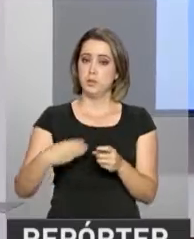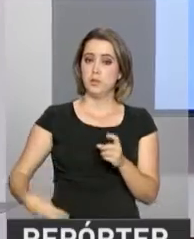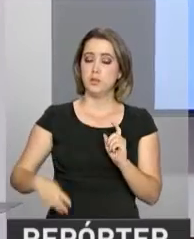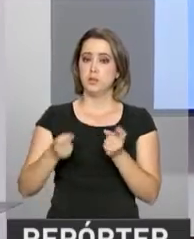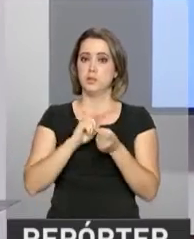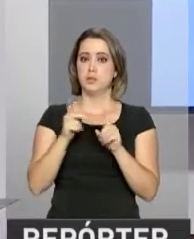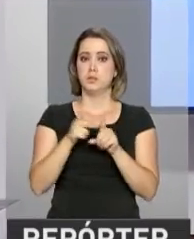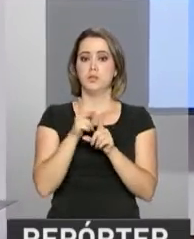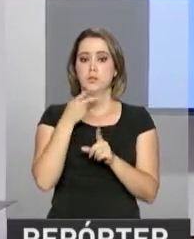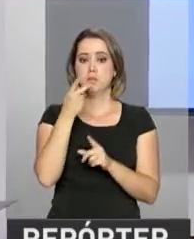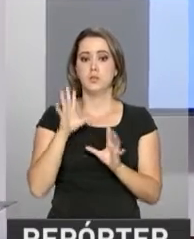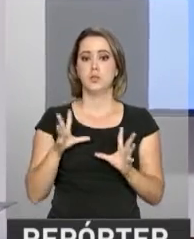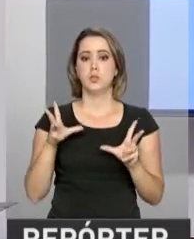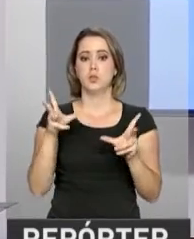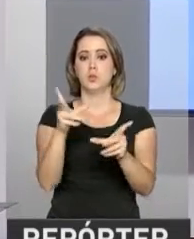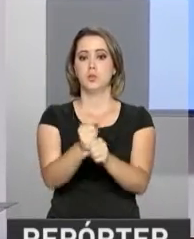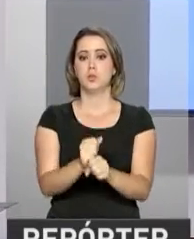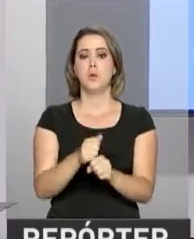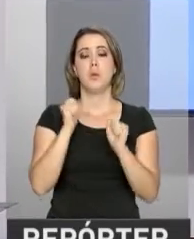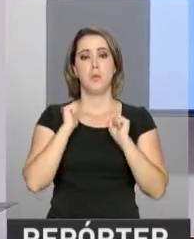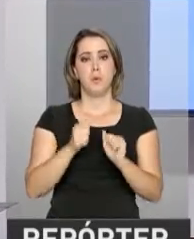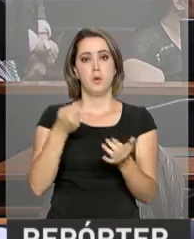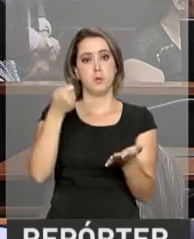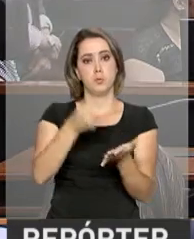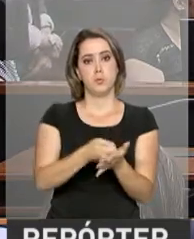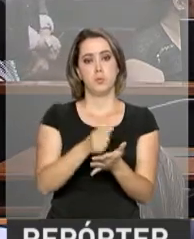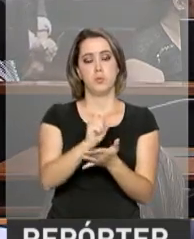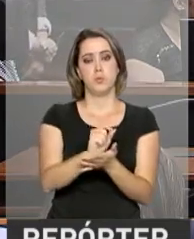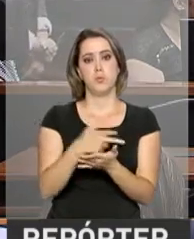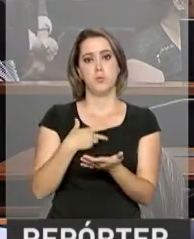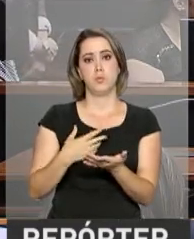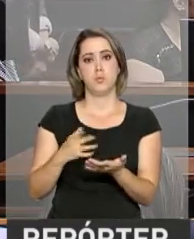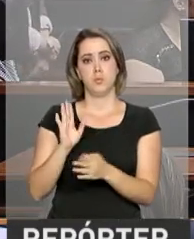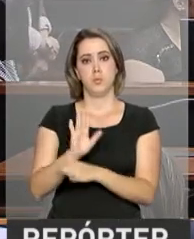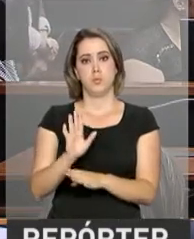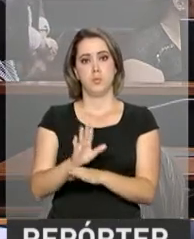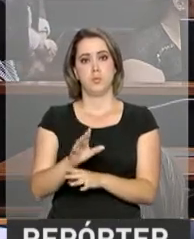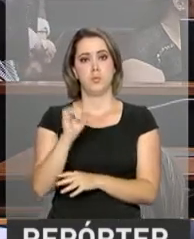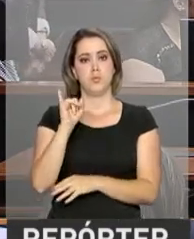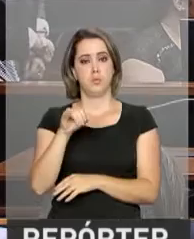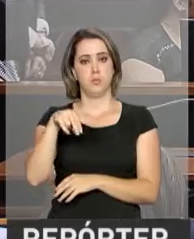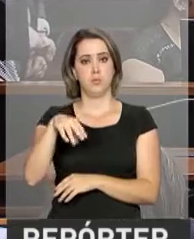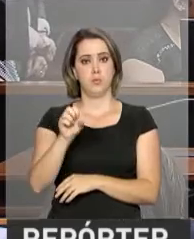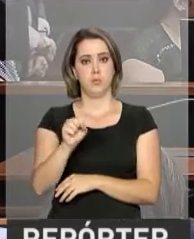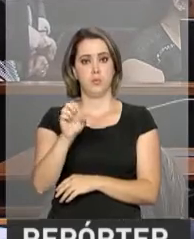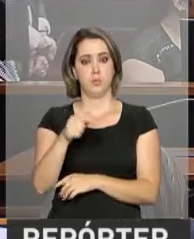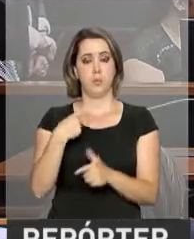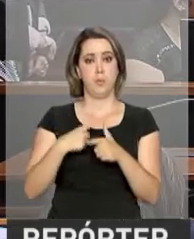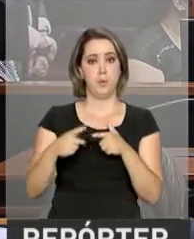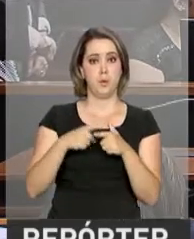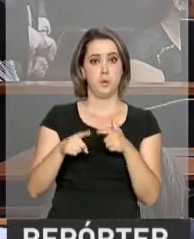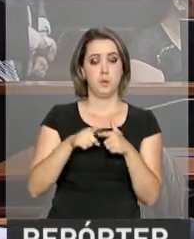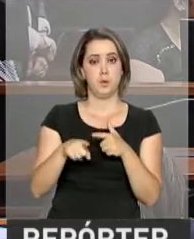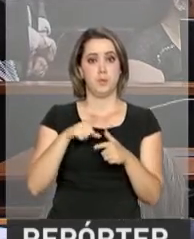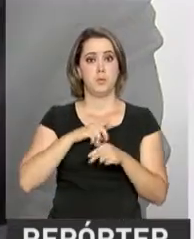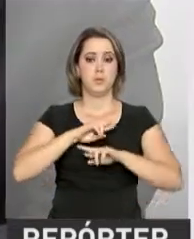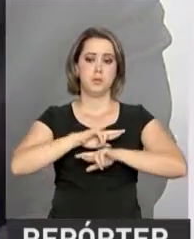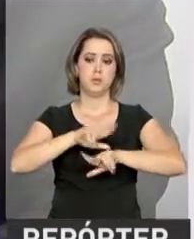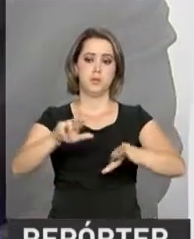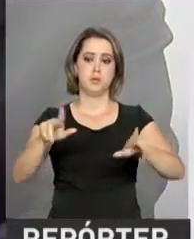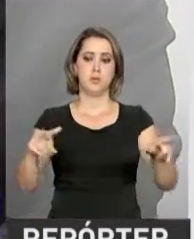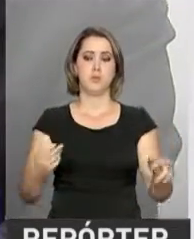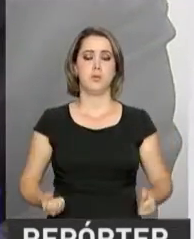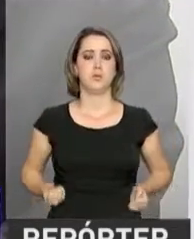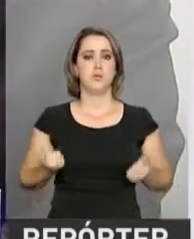seguridade social são suficientes para cobrir os gastos com benefícios previdenciários mas o problema é que existem outras